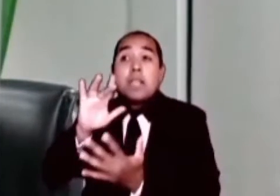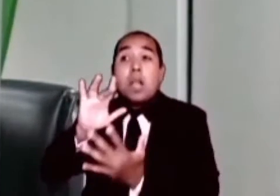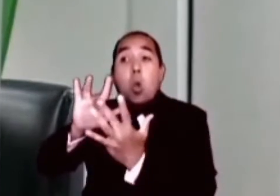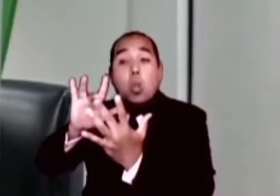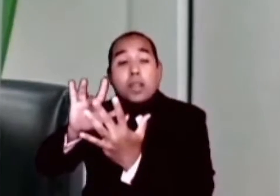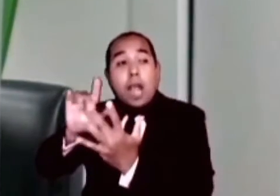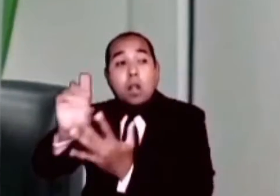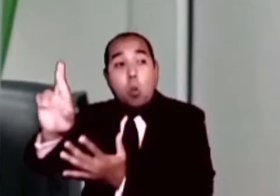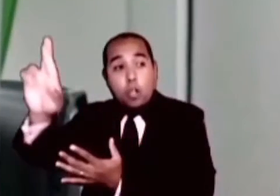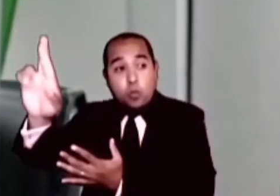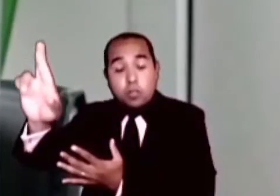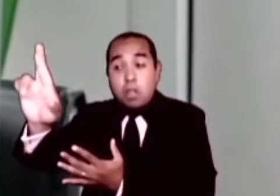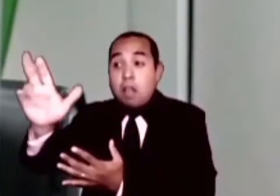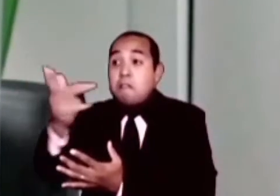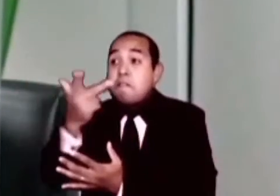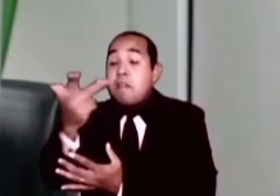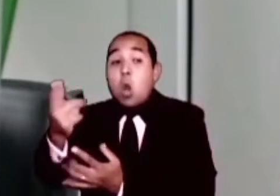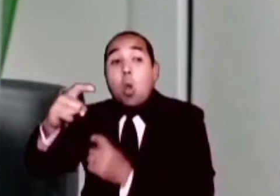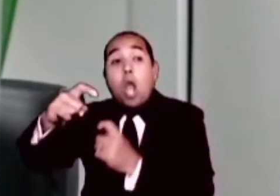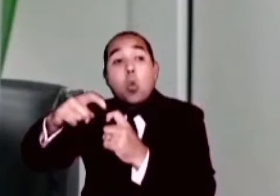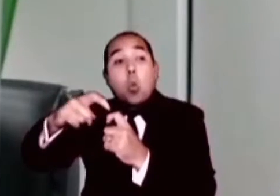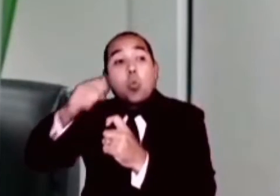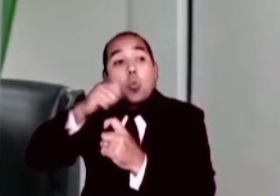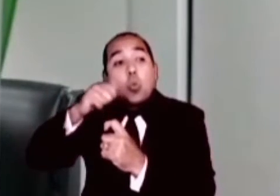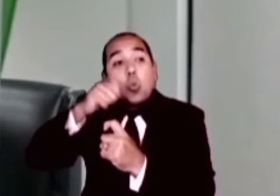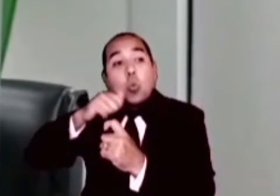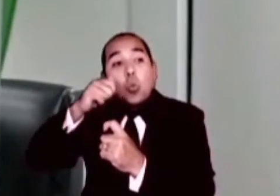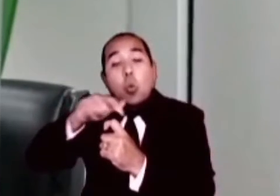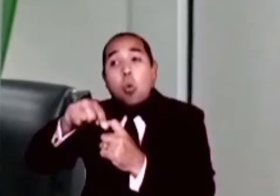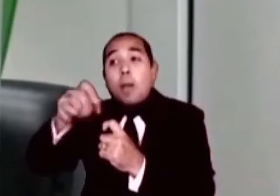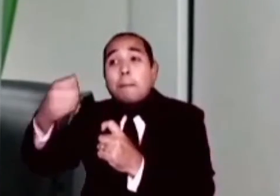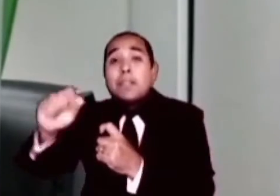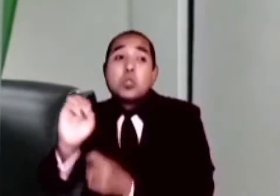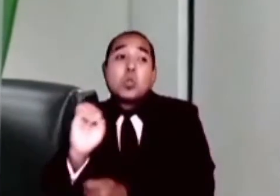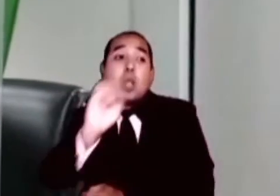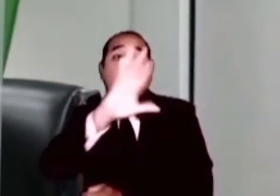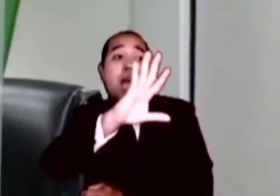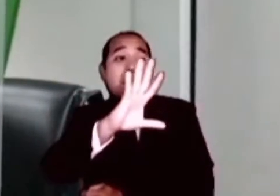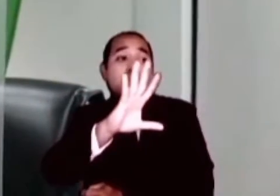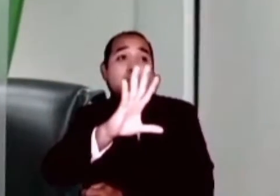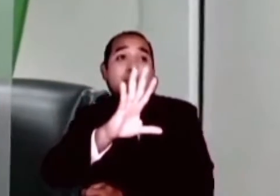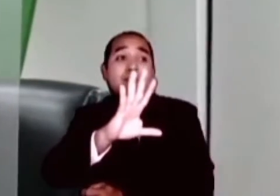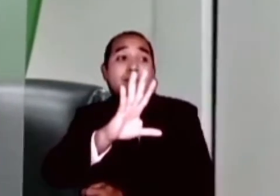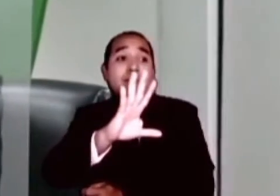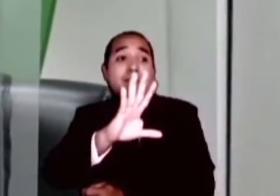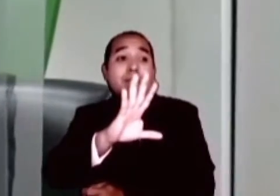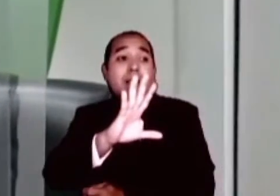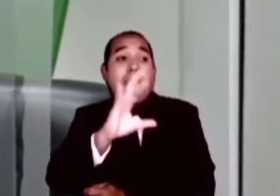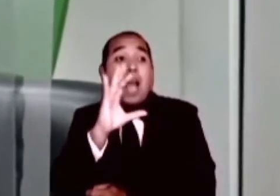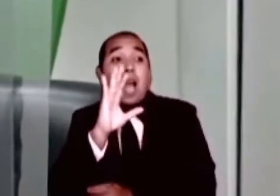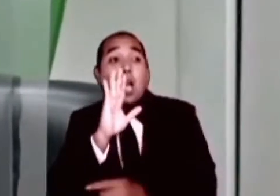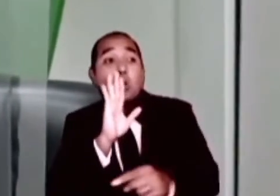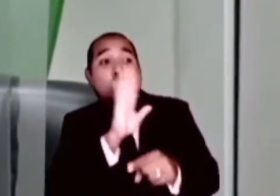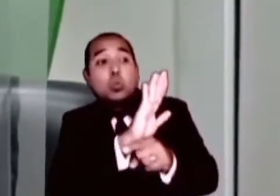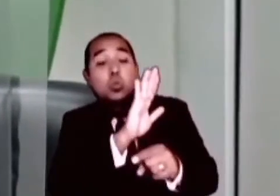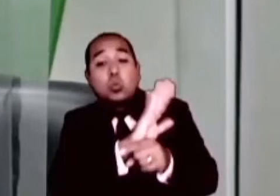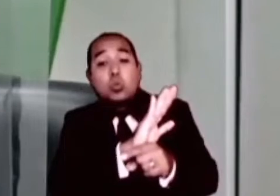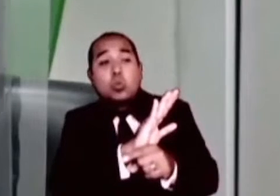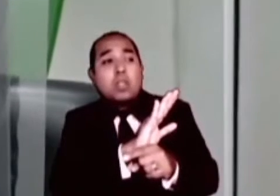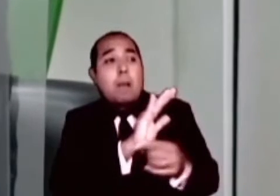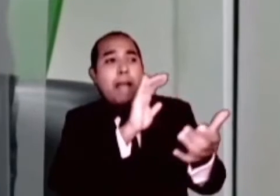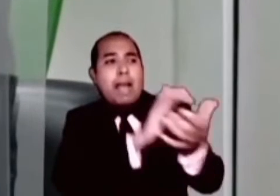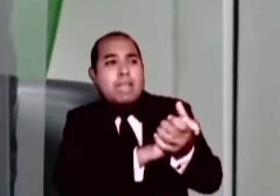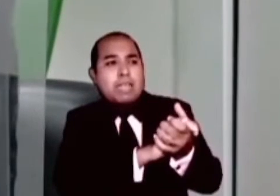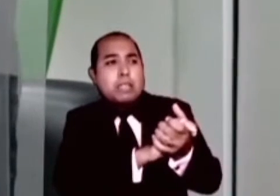a doutora que ali atendia teve que sair para dar um socorro ao seu esposo e até hoje não voltou